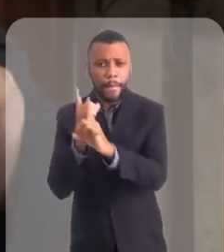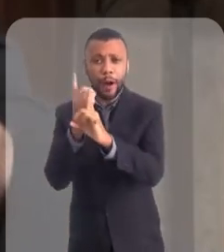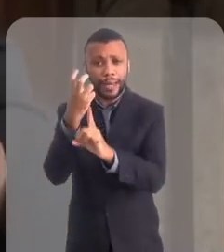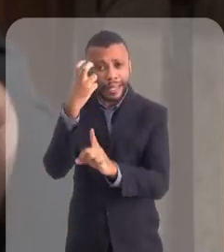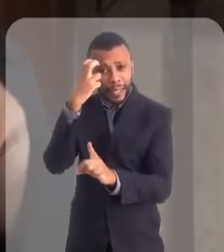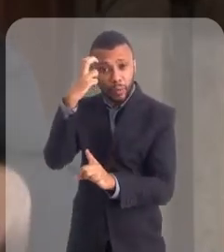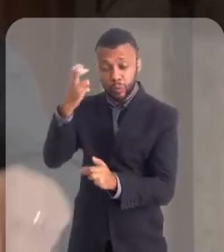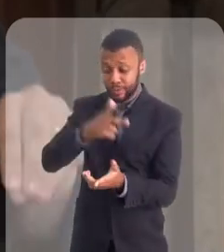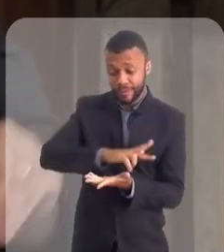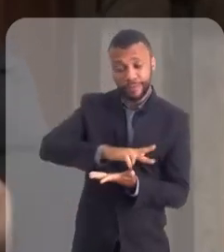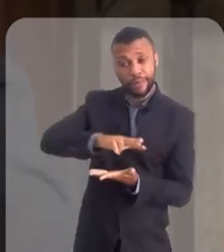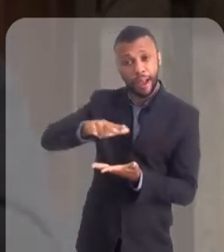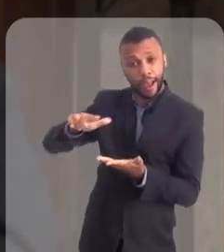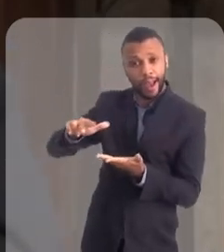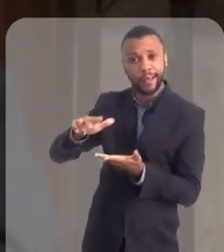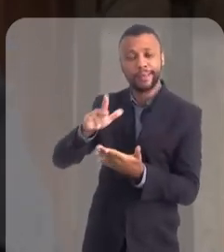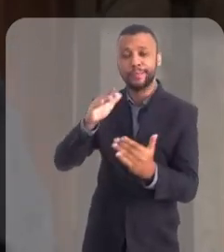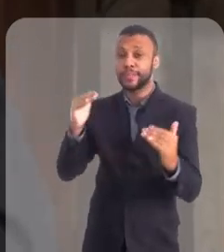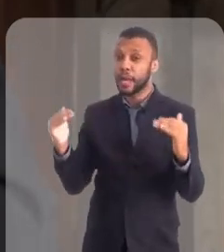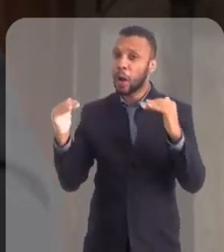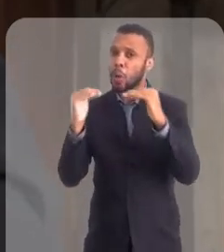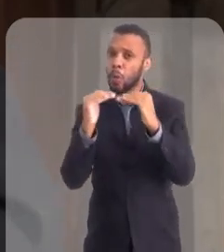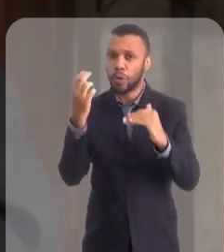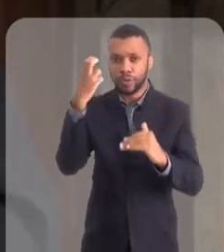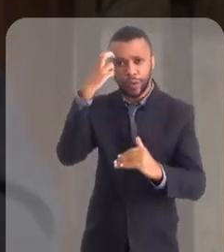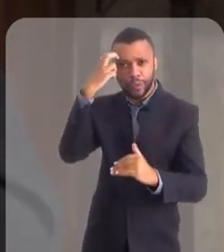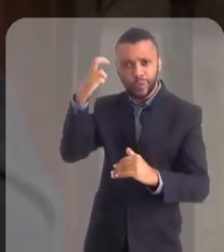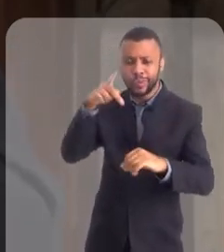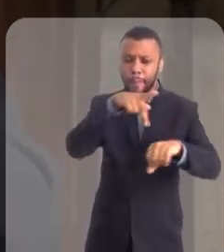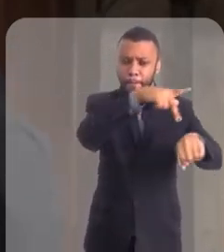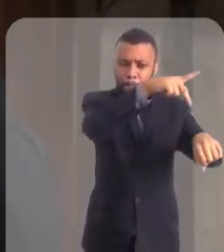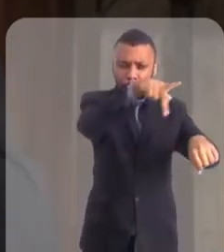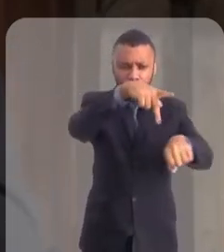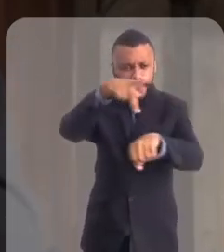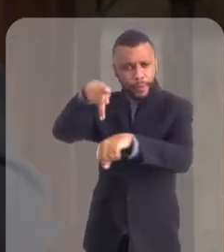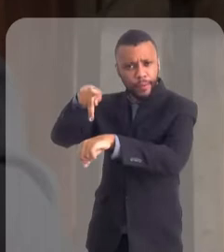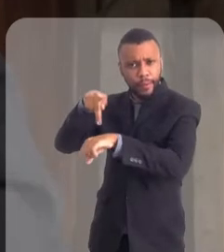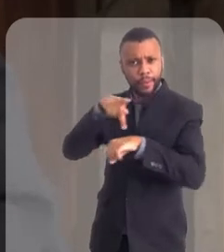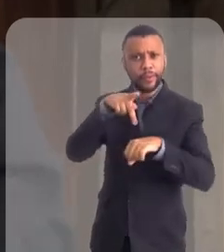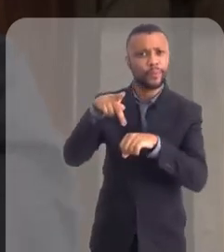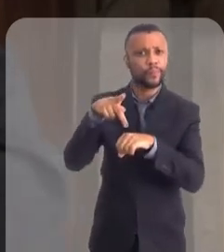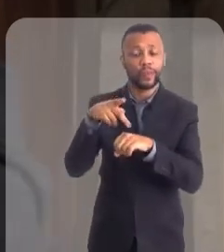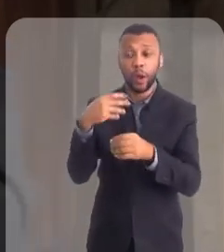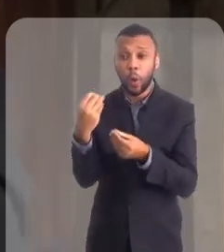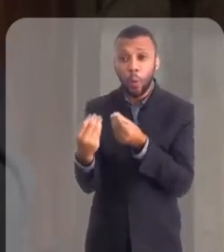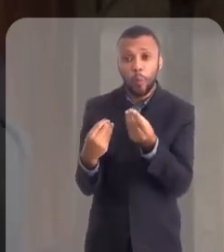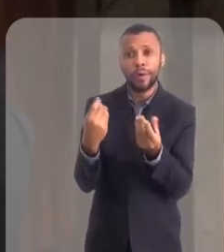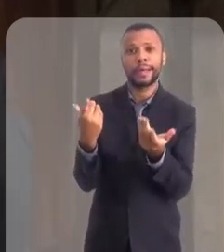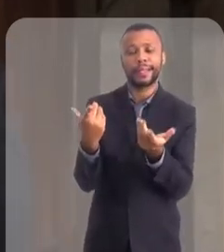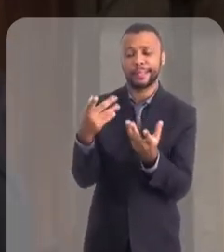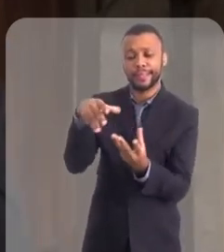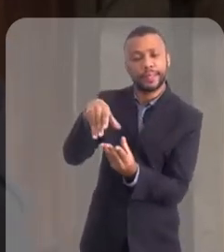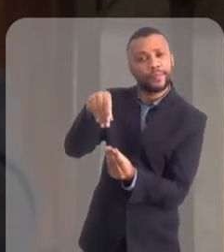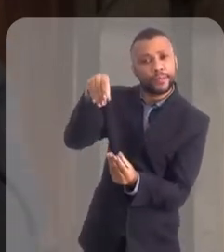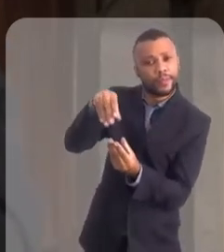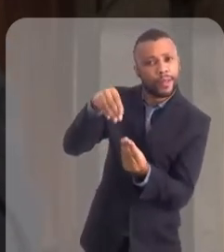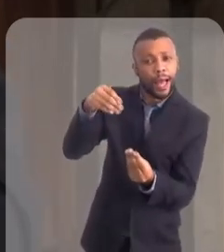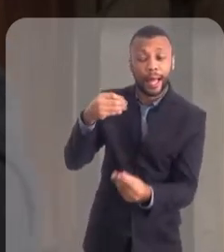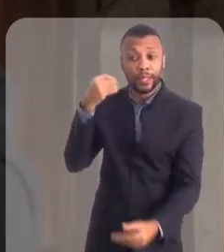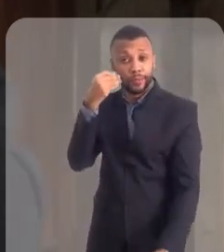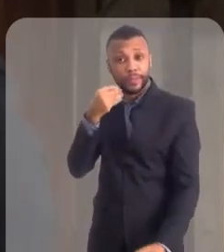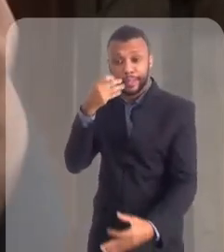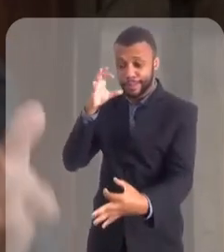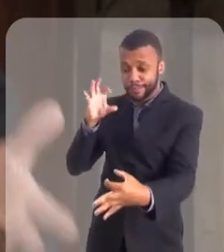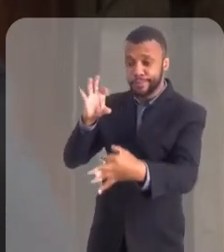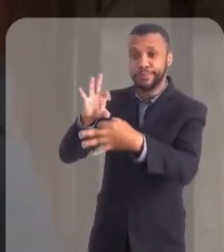com as culturas de cada localidade, de cada país, a forma de espiritualidade, de celebrar a missa, que nós chamamos